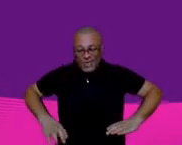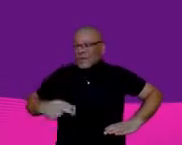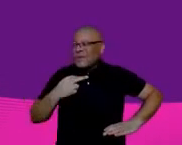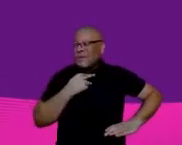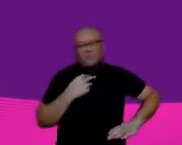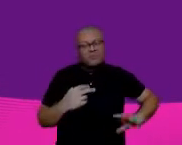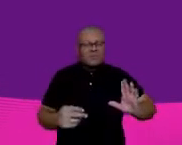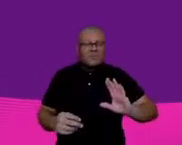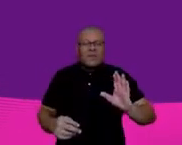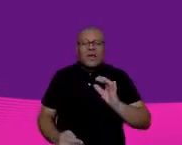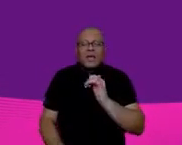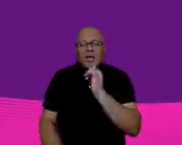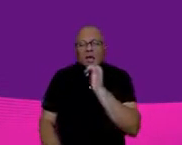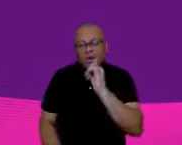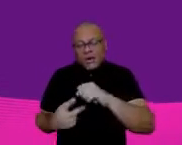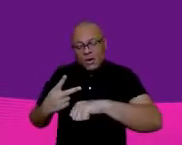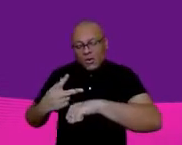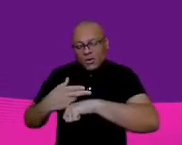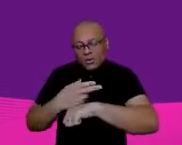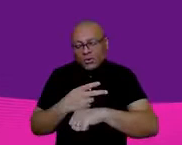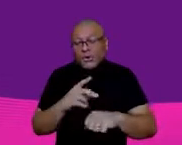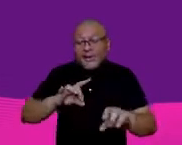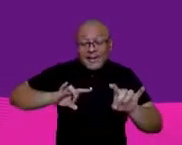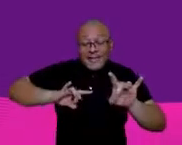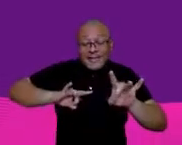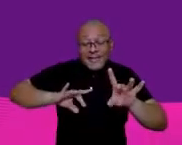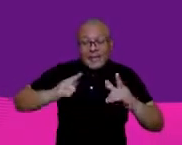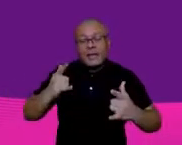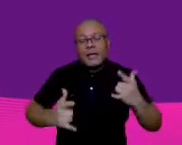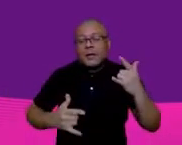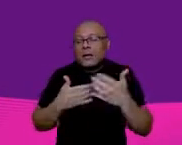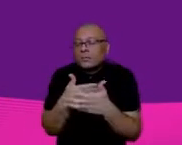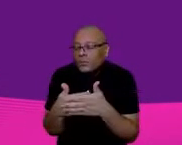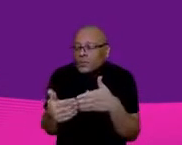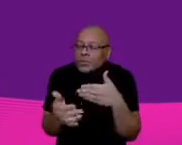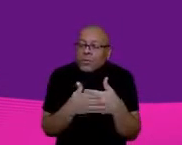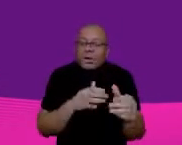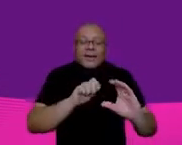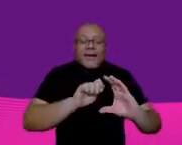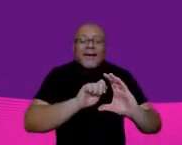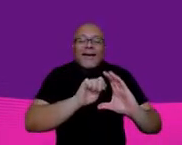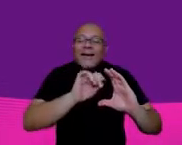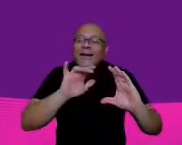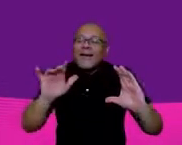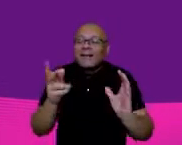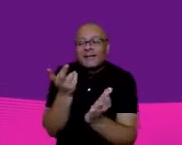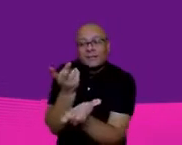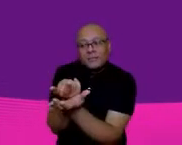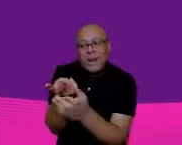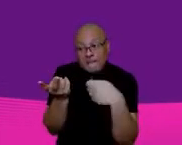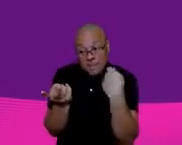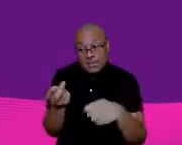sou um cirurgião que usa técnica robótica em qualquer aspecto que o paciente precise.